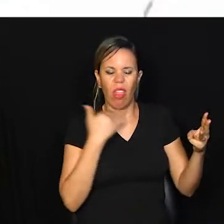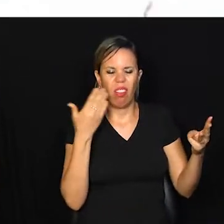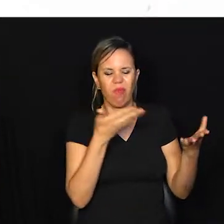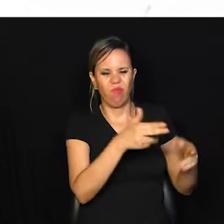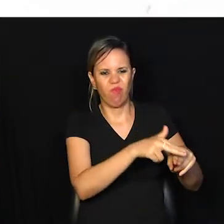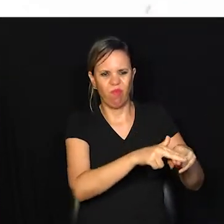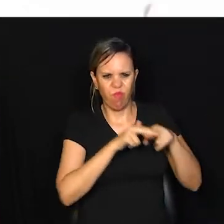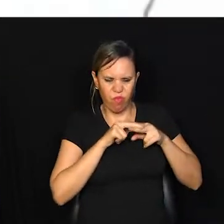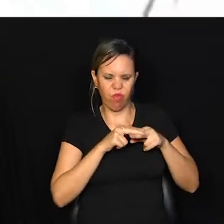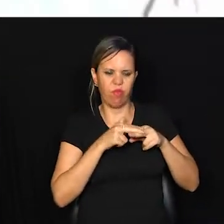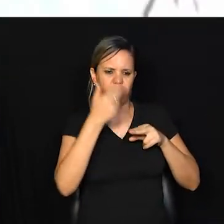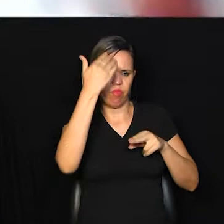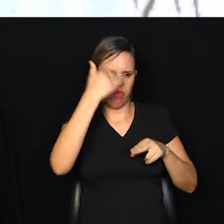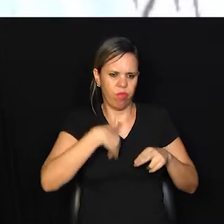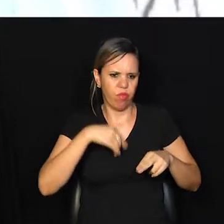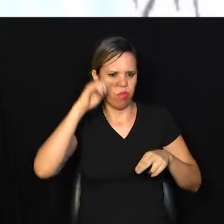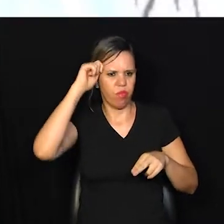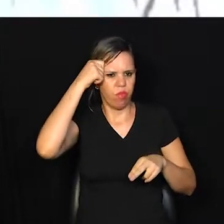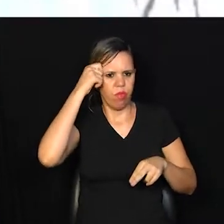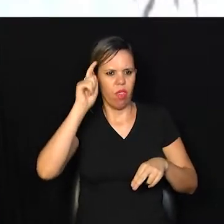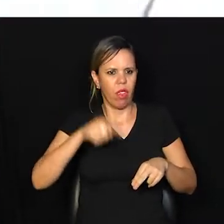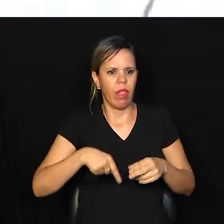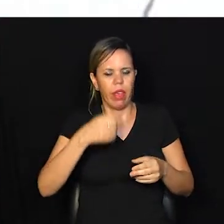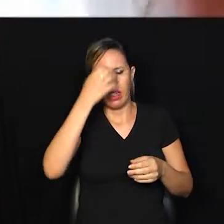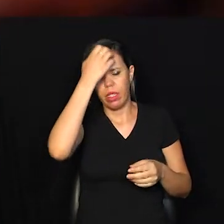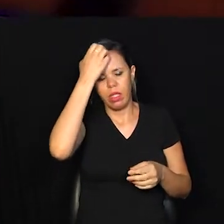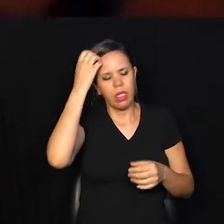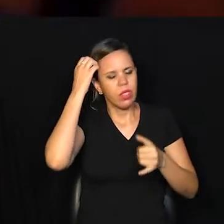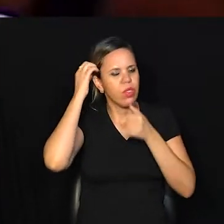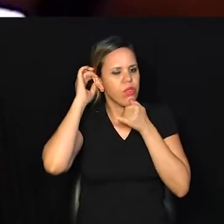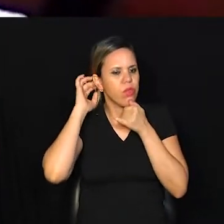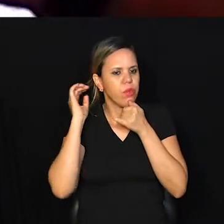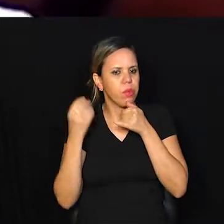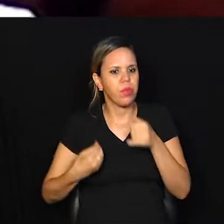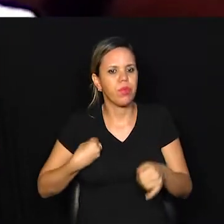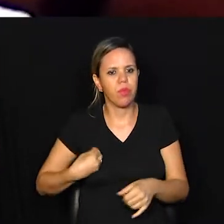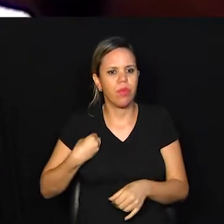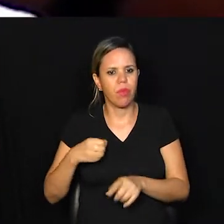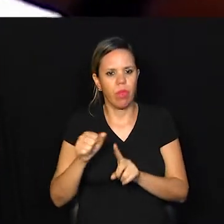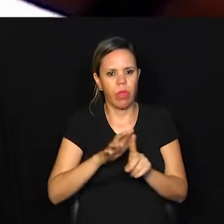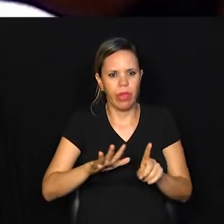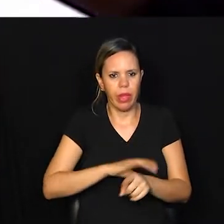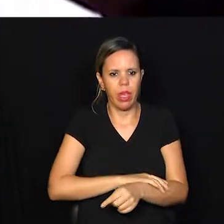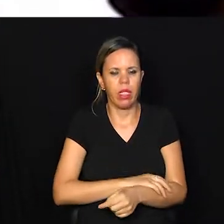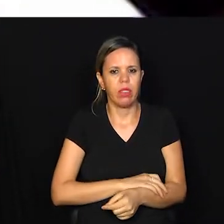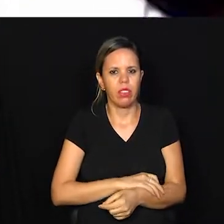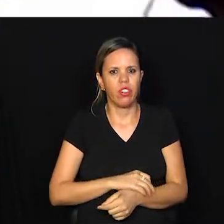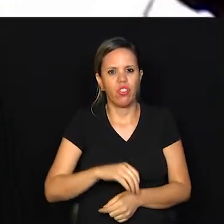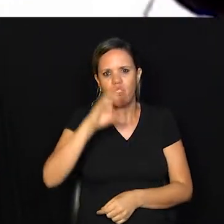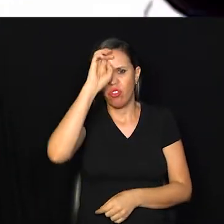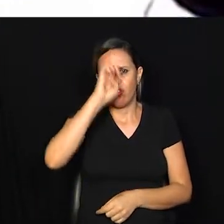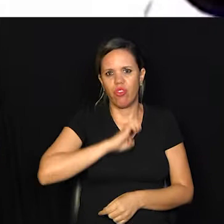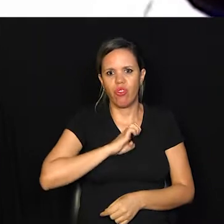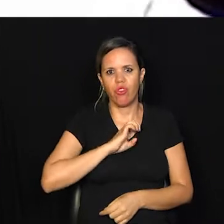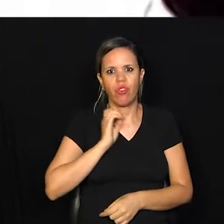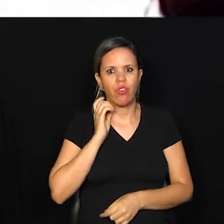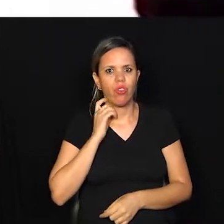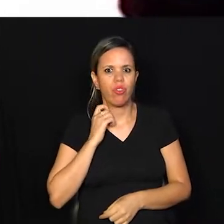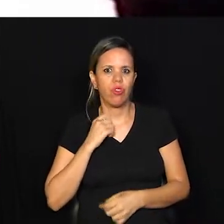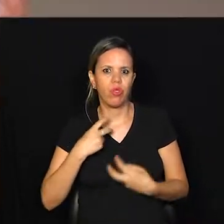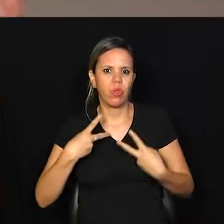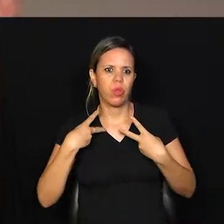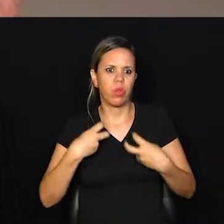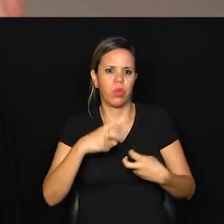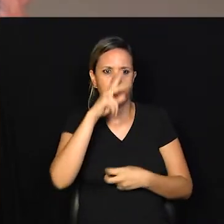por conta da cor da pele dele. É isso o entendimento. Mas, infelizmente, nós vivemos numa sociedade muito individualista, né? Muito olhando para o seu